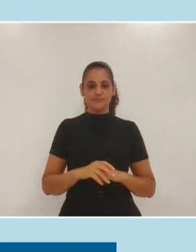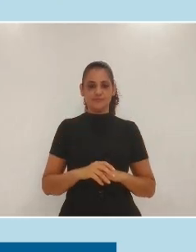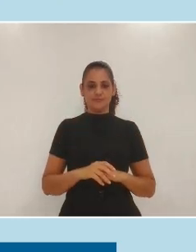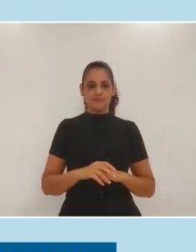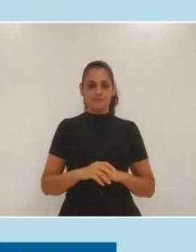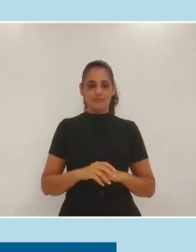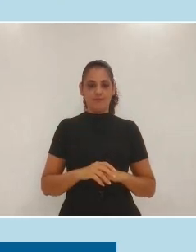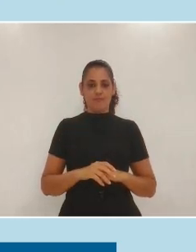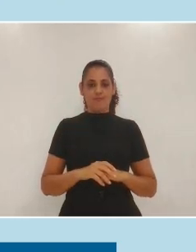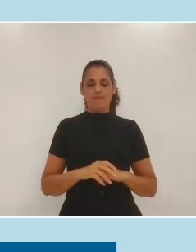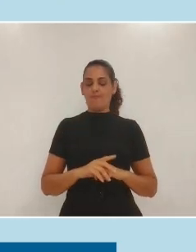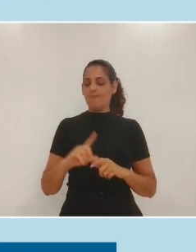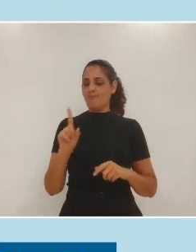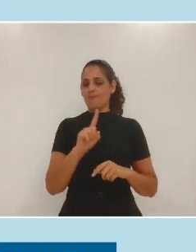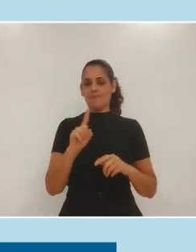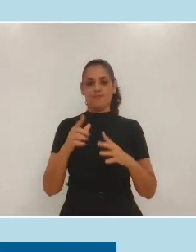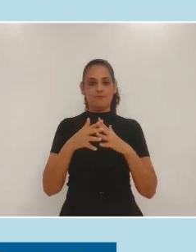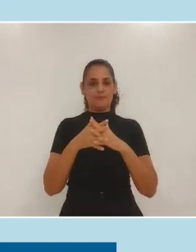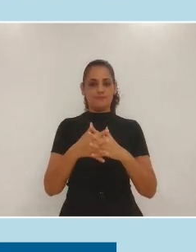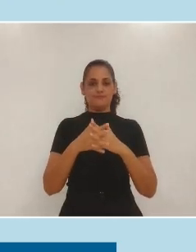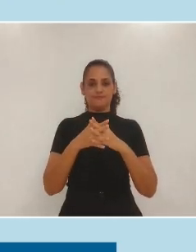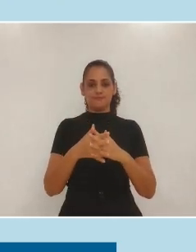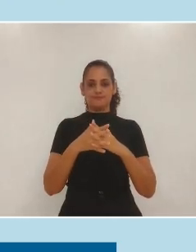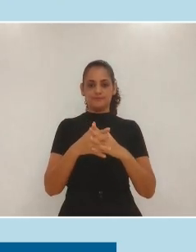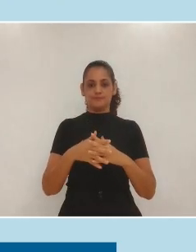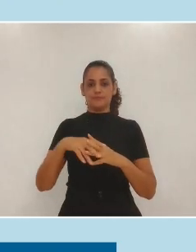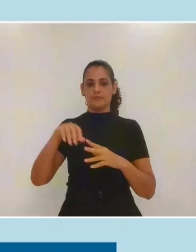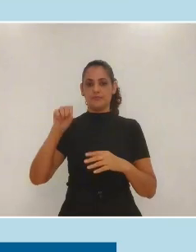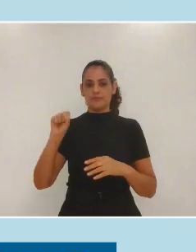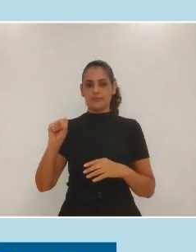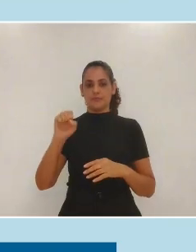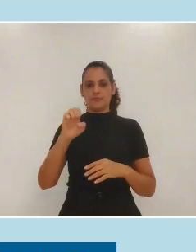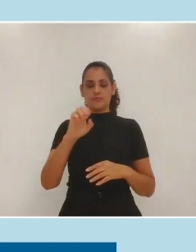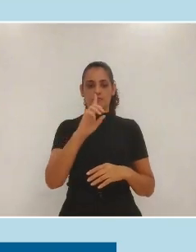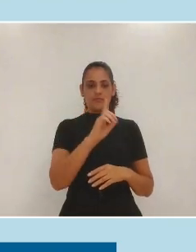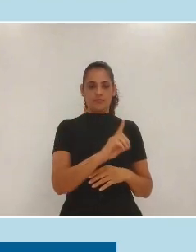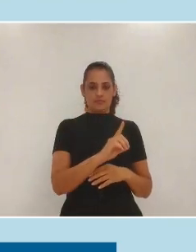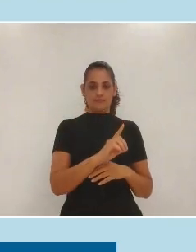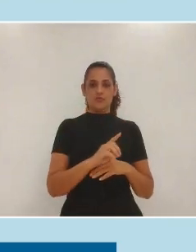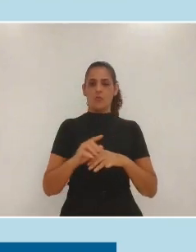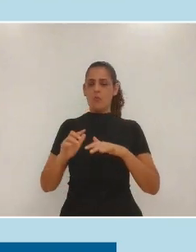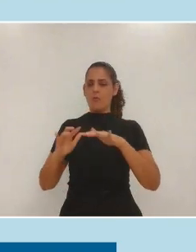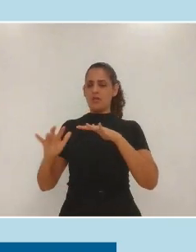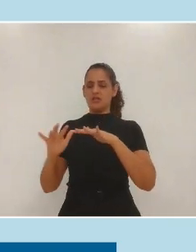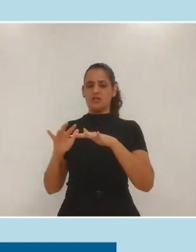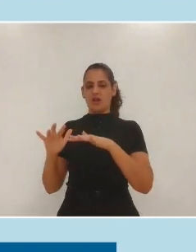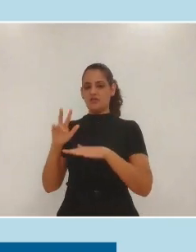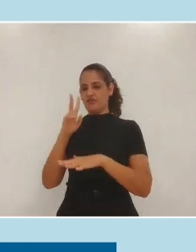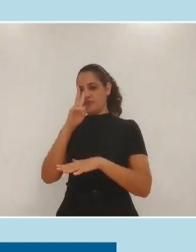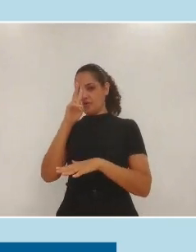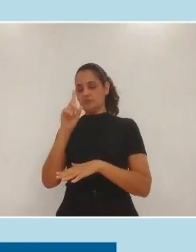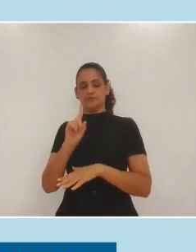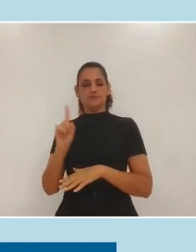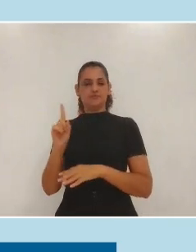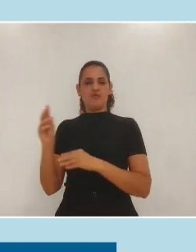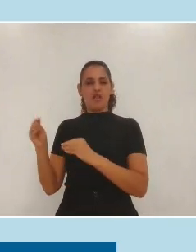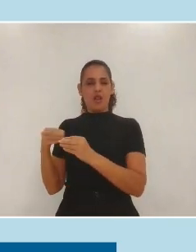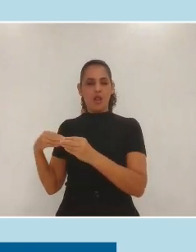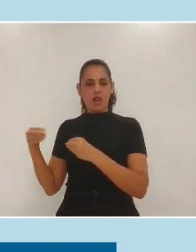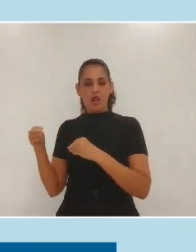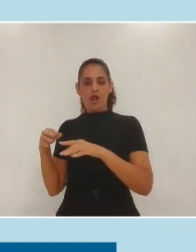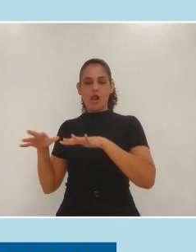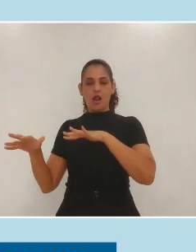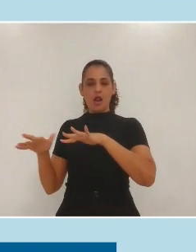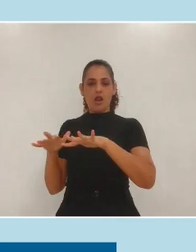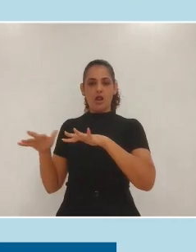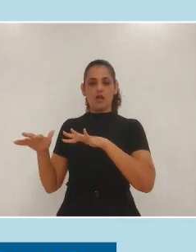não confunda a síndrome de Ehlers-Danlos com hipermobilidade. A síndrome de Ehlers-Danlos, como eu já falei, ela